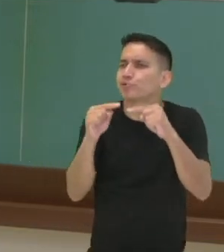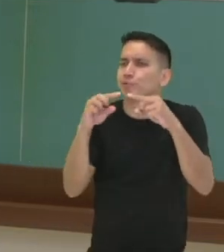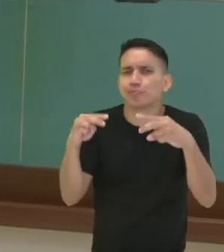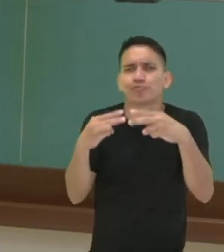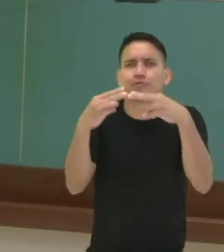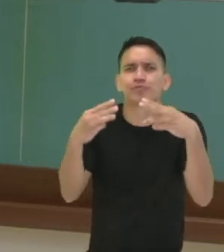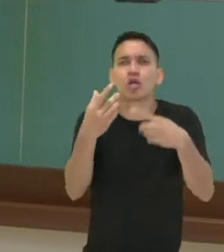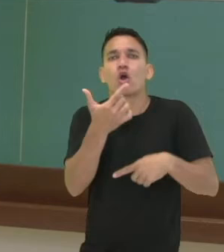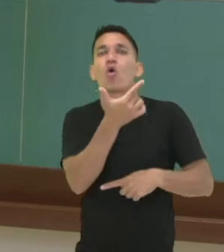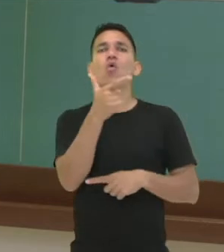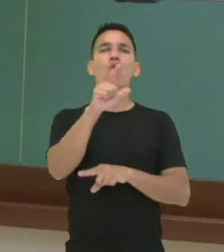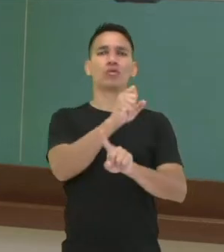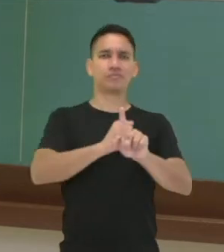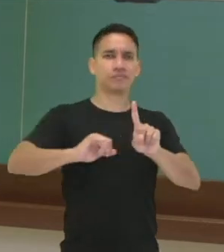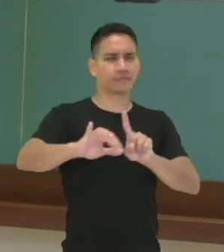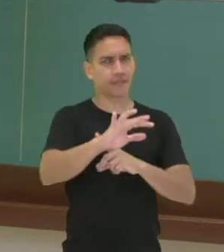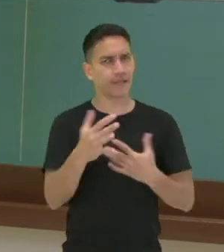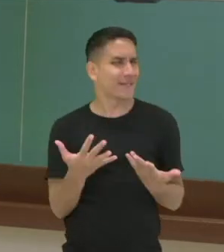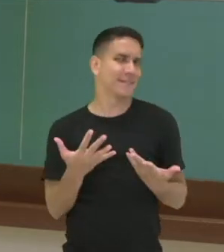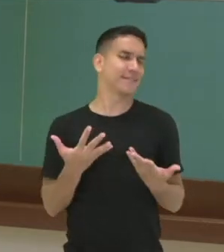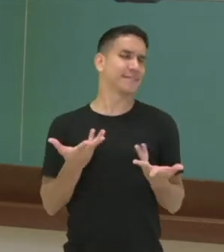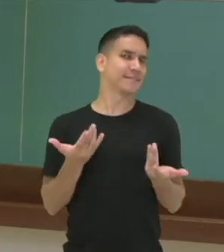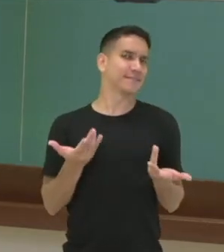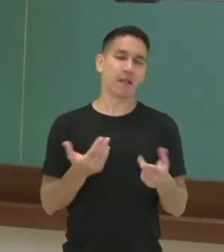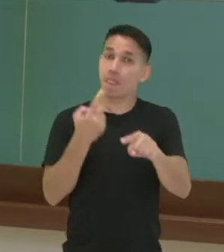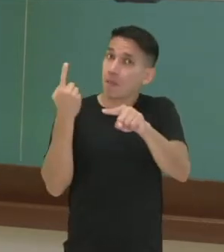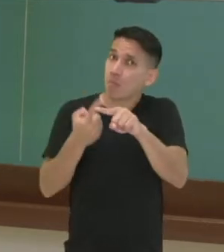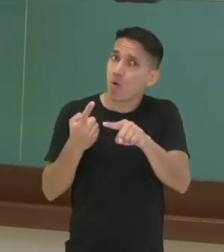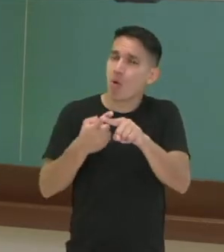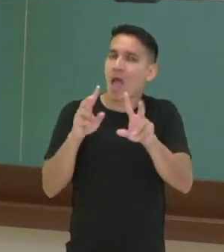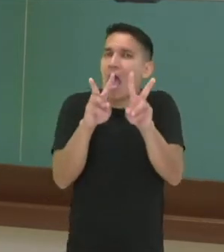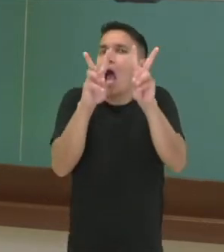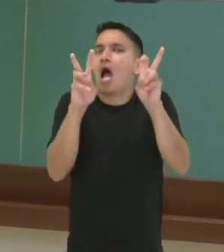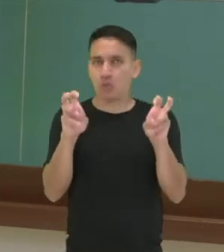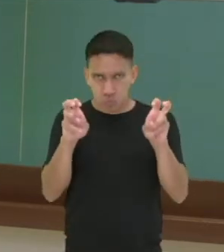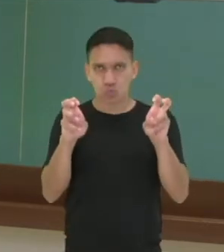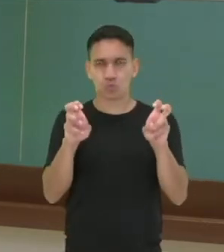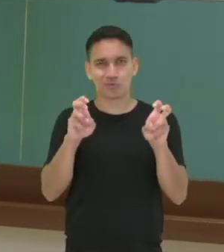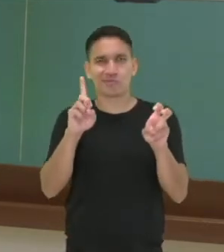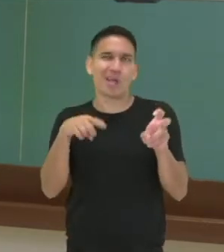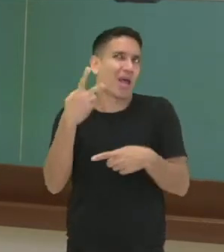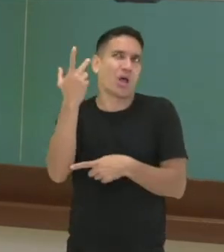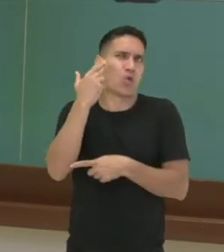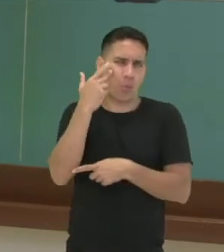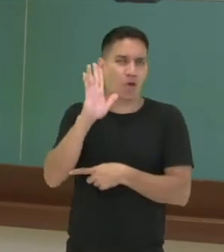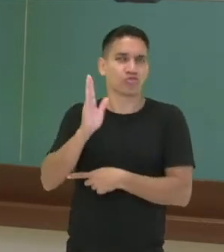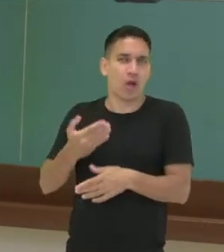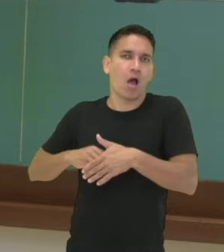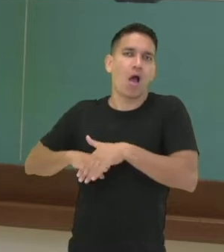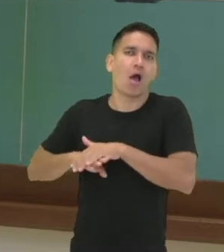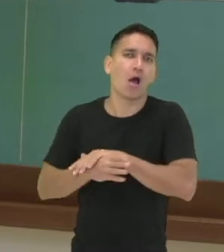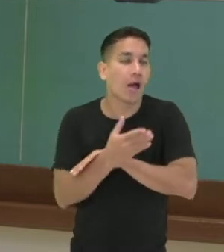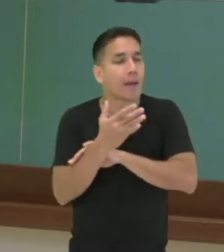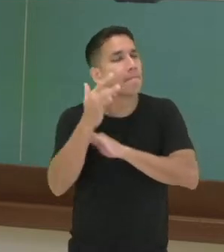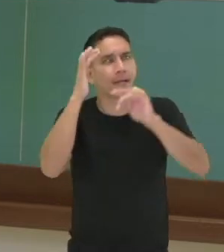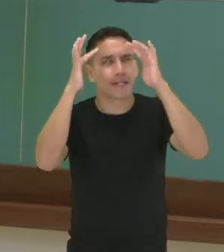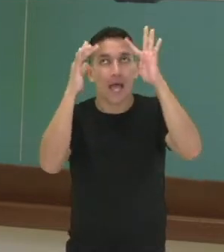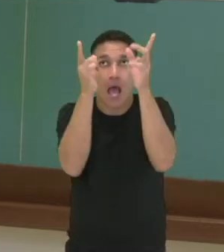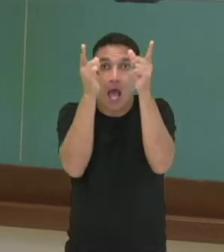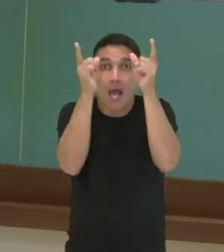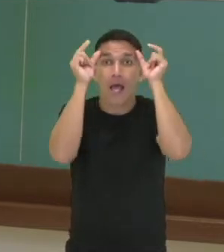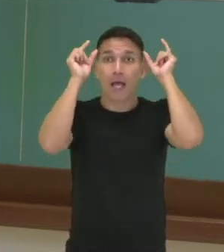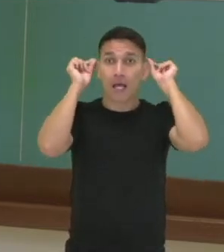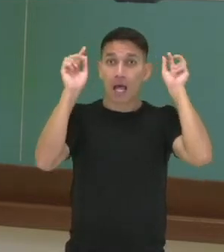outras civilizações? Por que se refere, né, a gente costuma pensar nos gregos